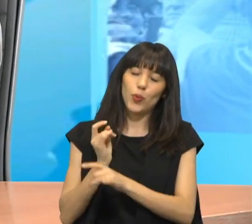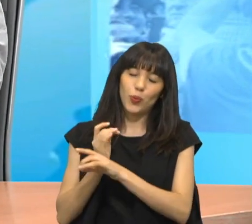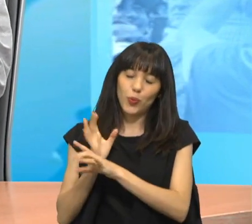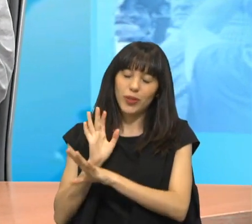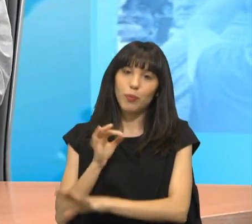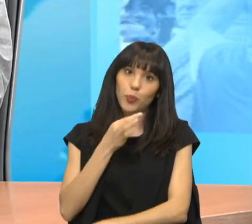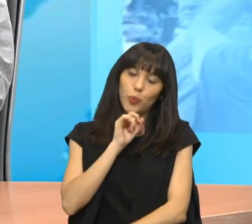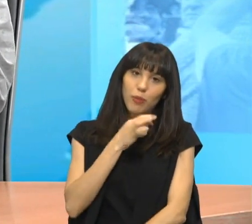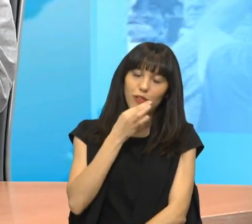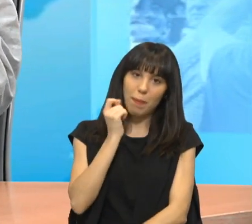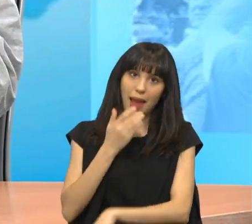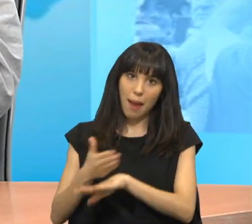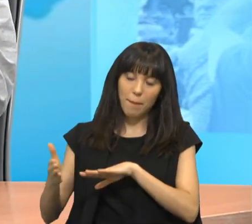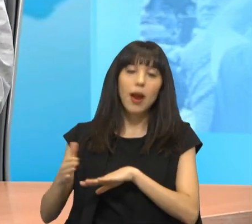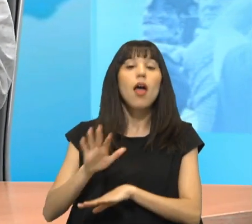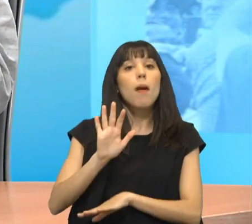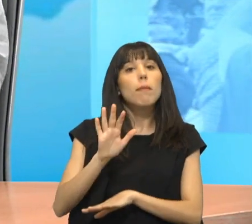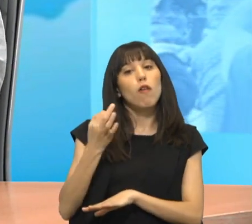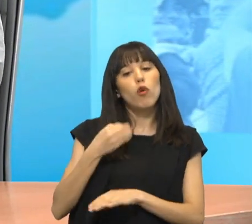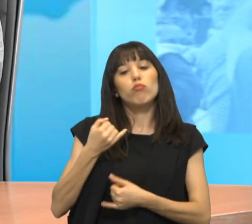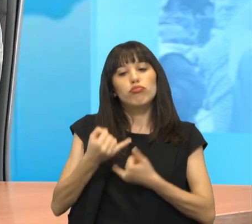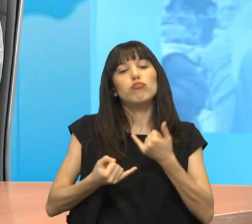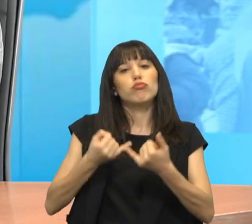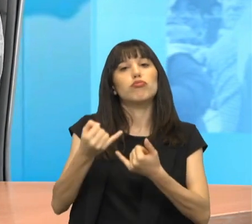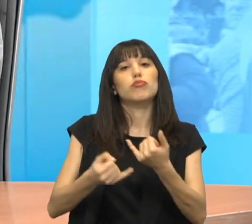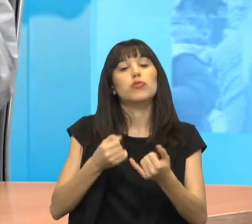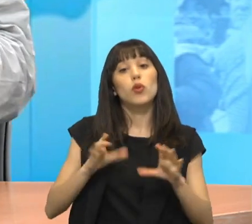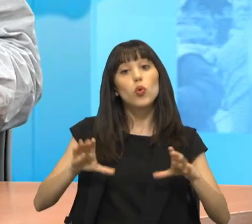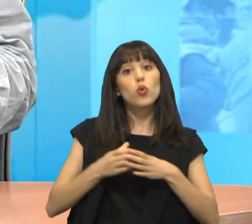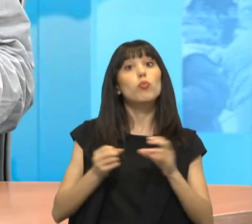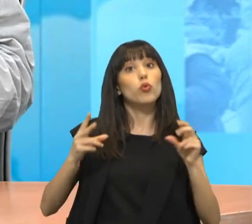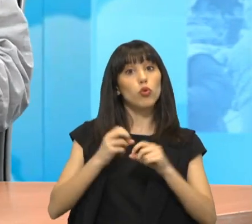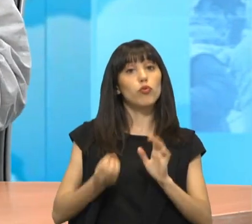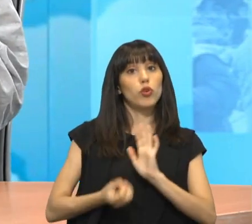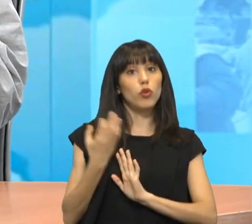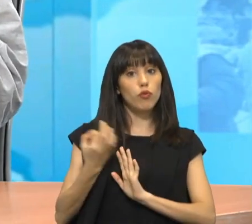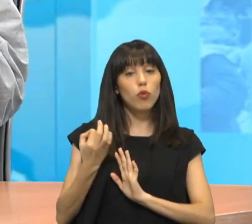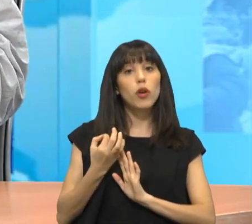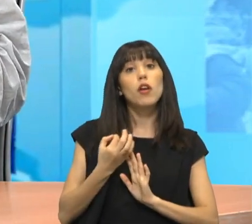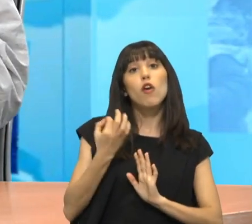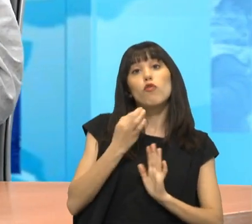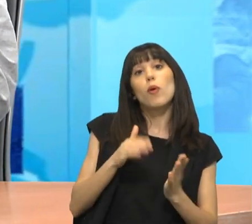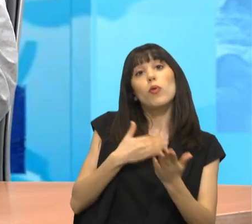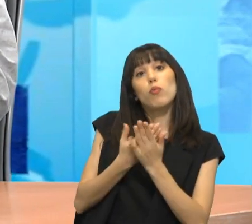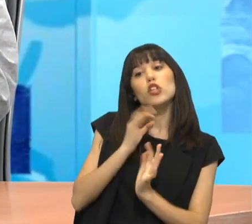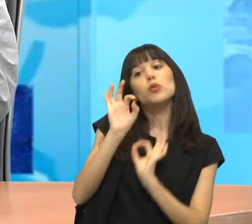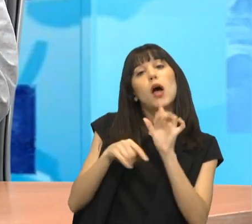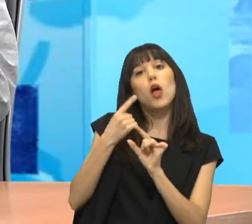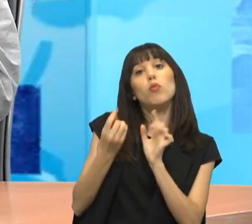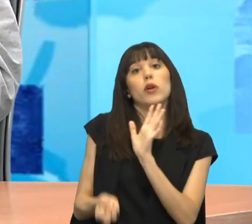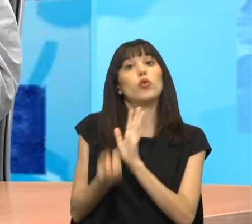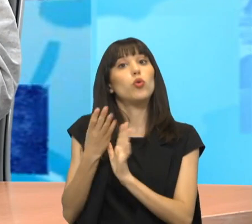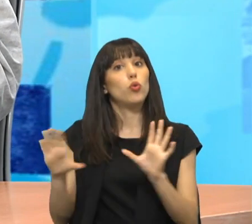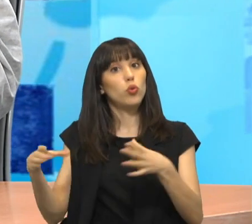Agora, efetivamente, isto tem acontecido e, portanto, vai-se manter esta criação deste novo grupo, parte de algumas sugestões que foram feitas e, portanto, é uma